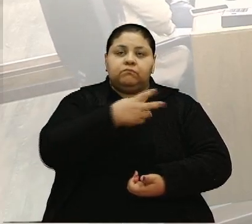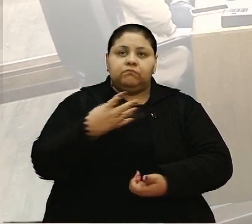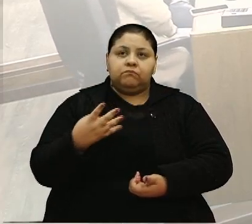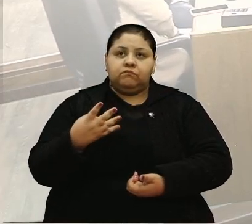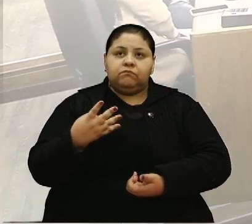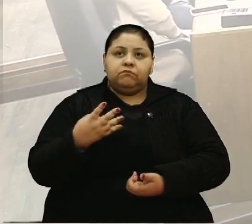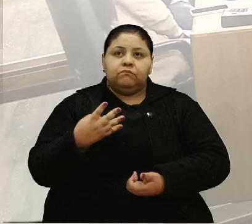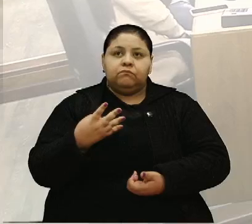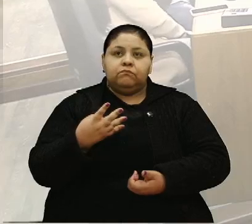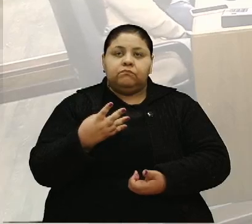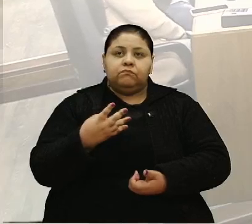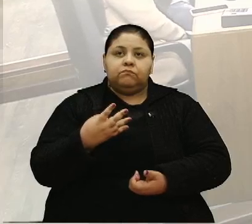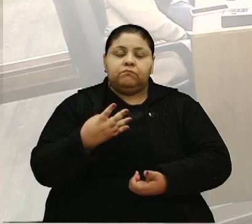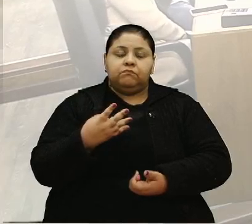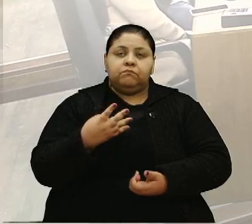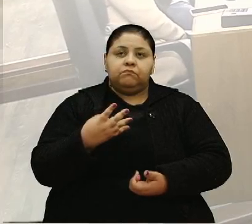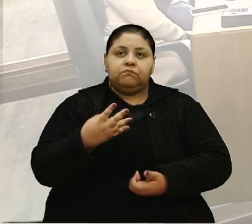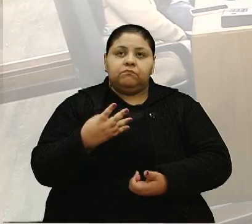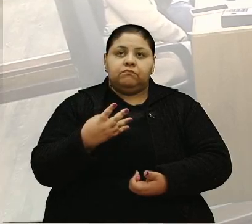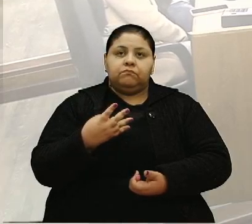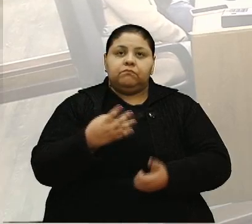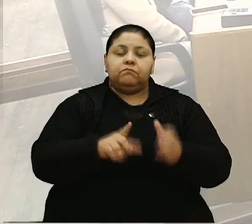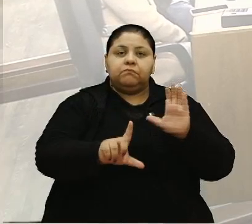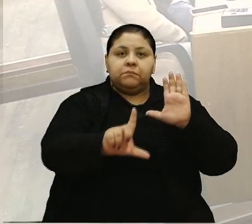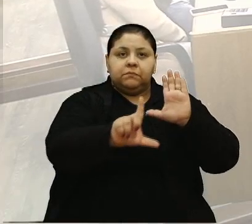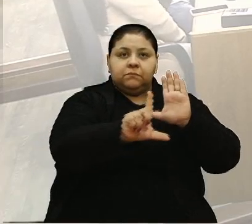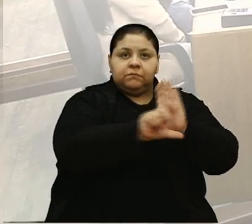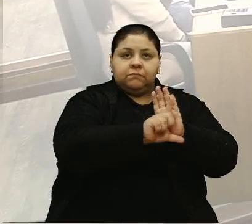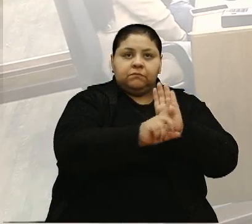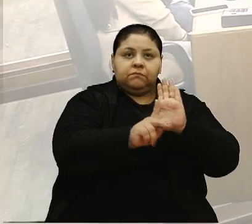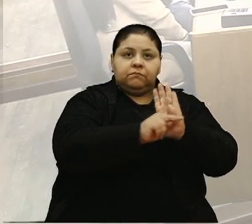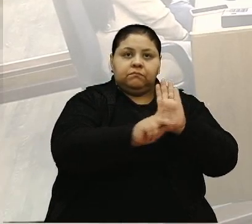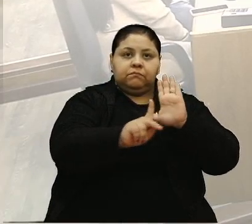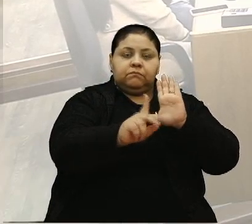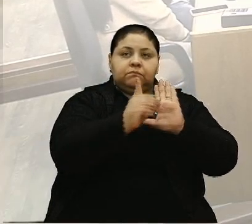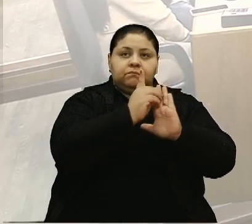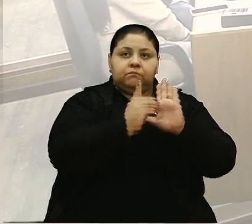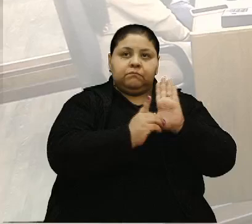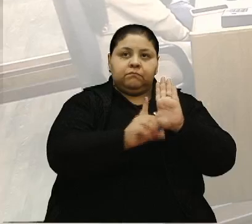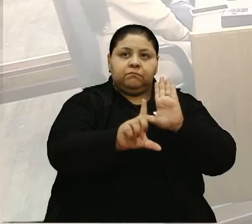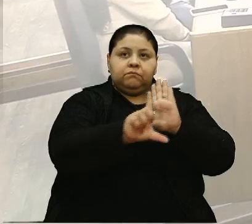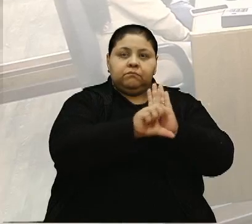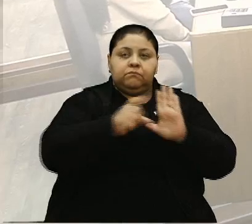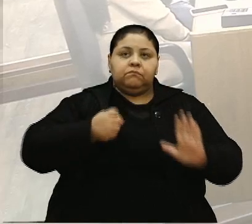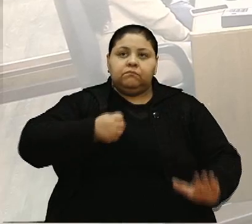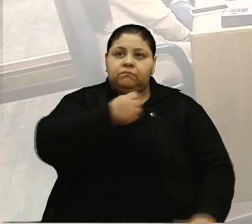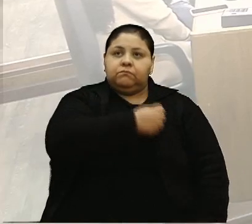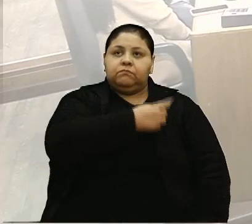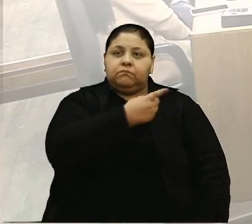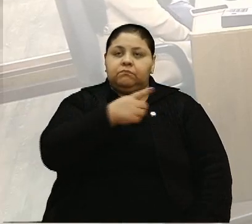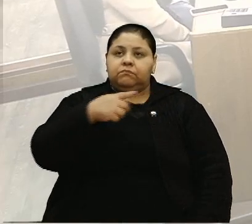444/2024, pela legalidade. Pela legalidade do projeto de decreto legislativo número